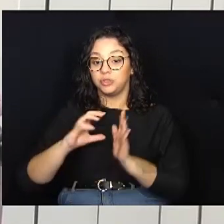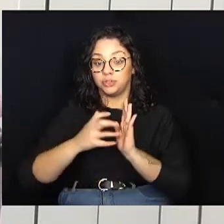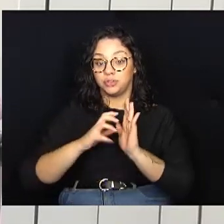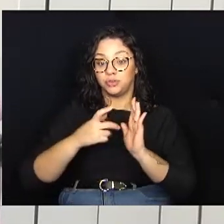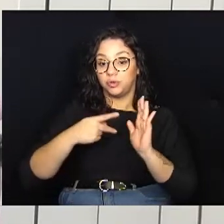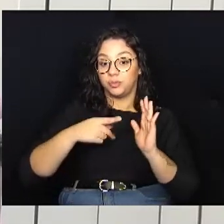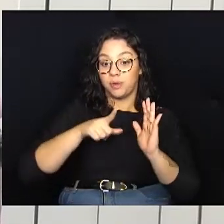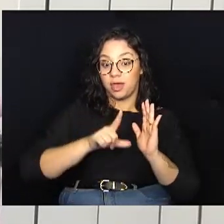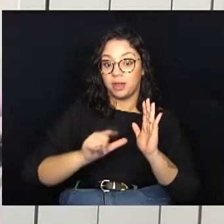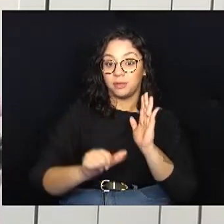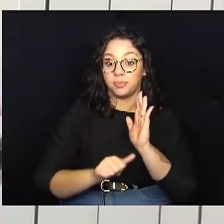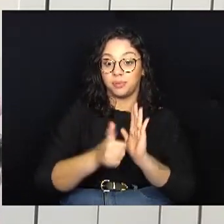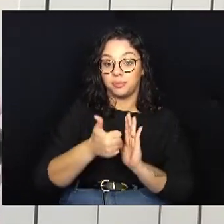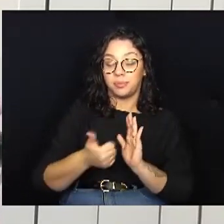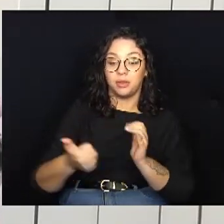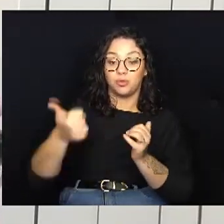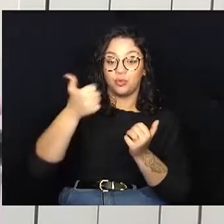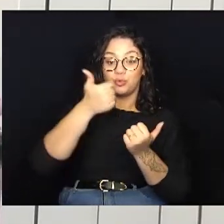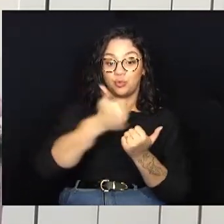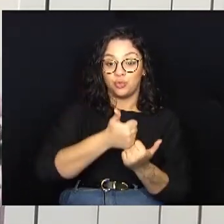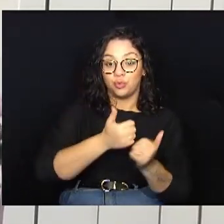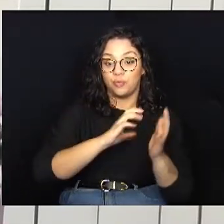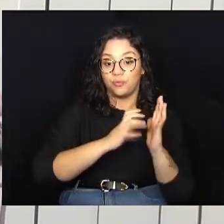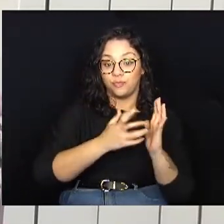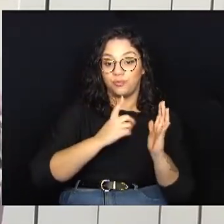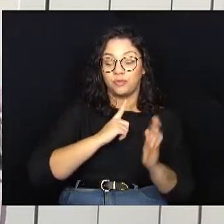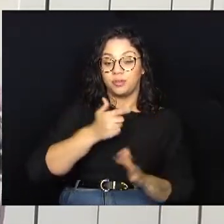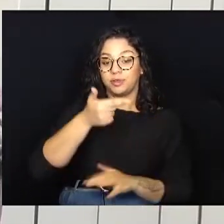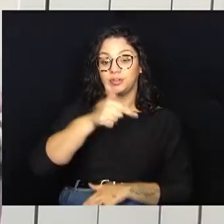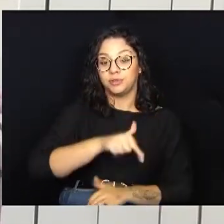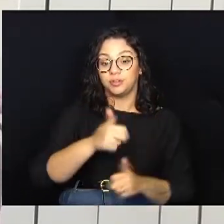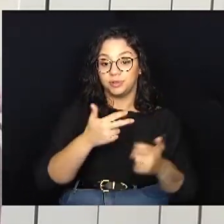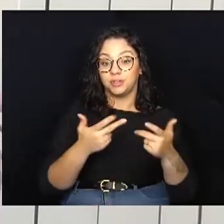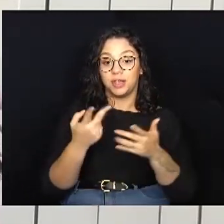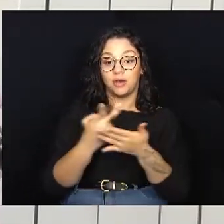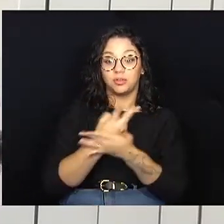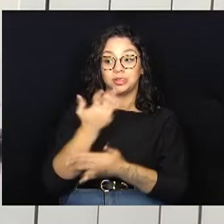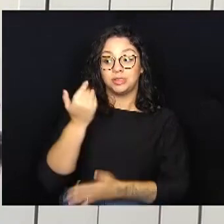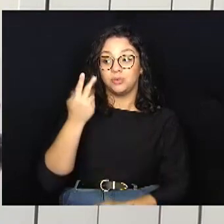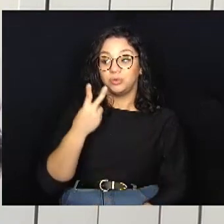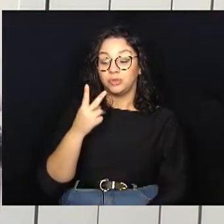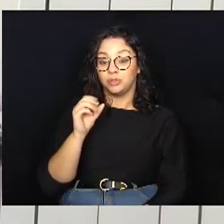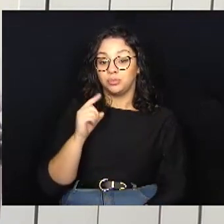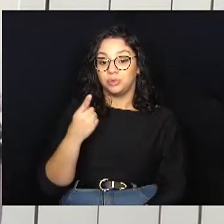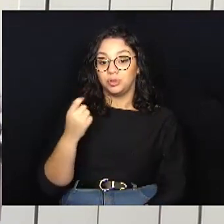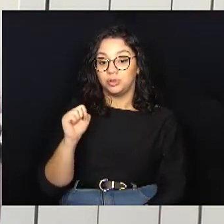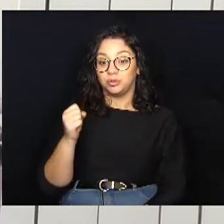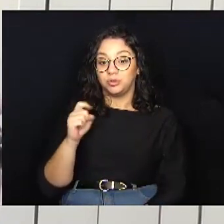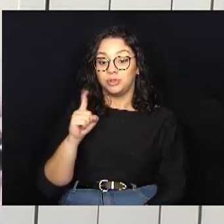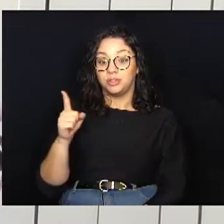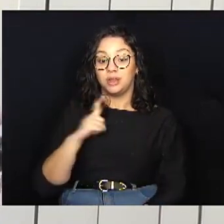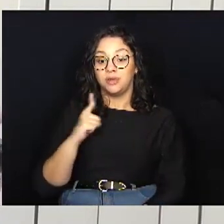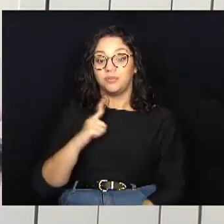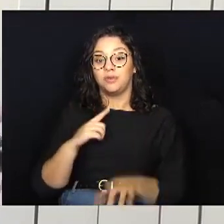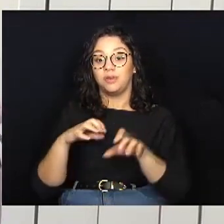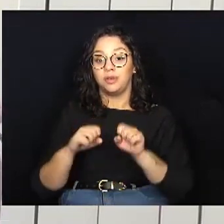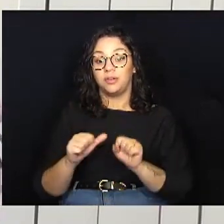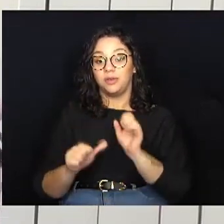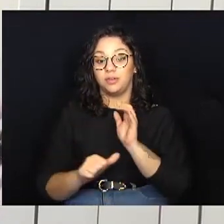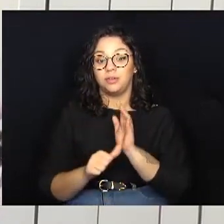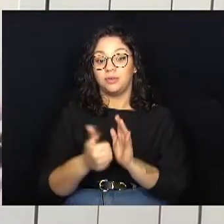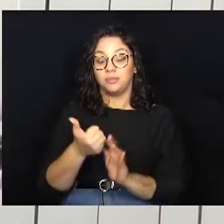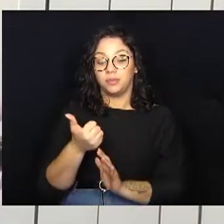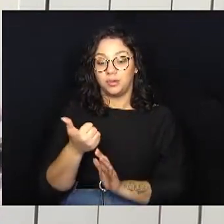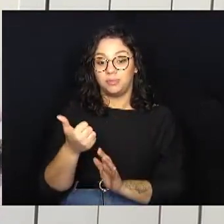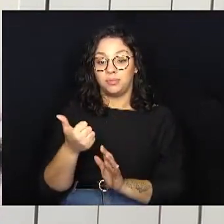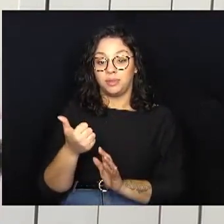primeiro suplente do partido e vai repetir o que ocorreu em 2018, quando ele ocupava a primeira suplência